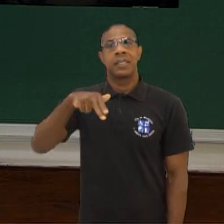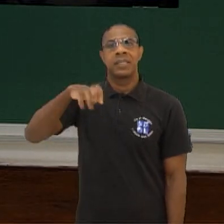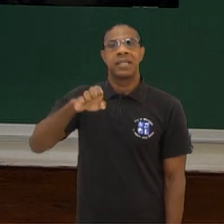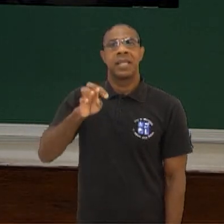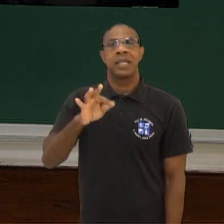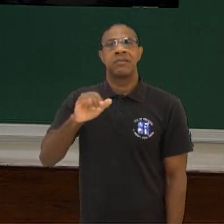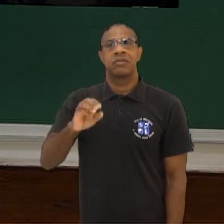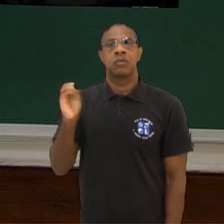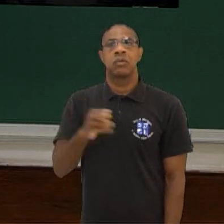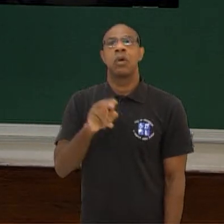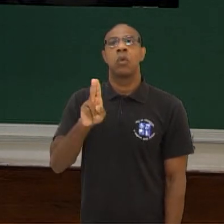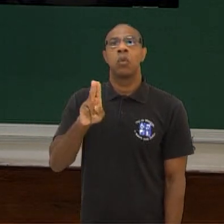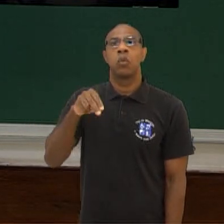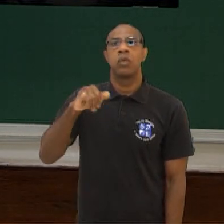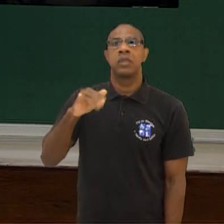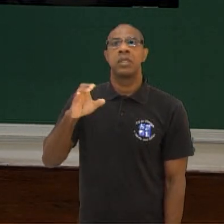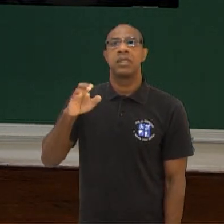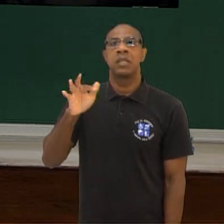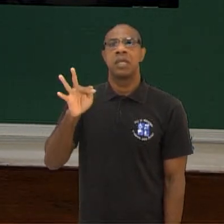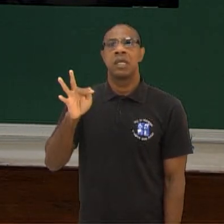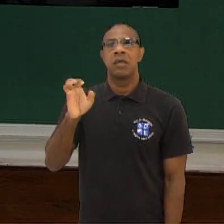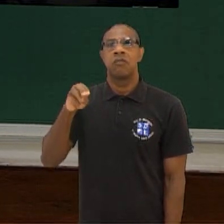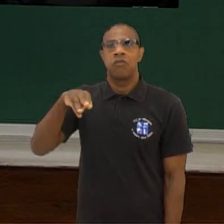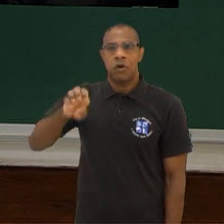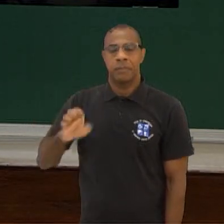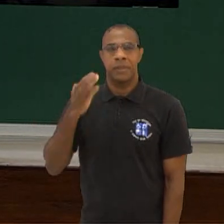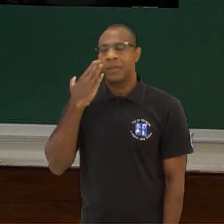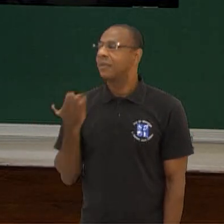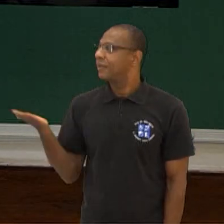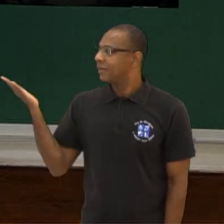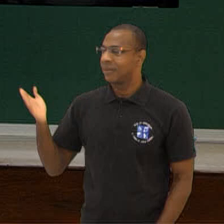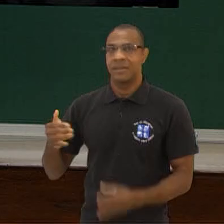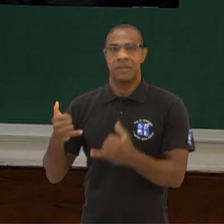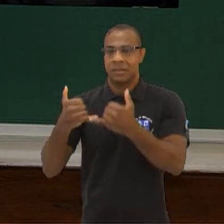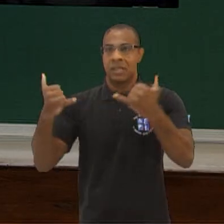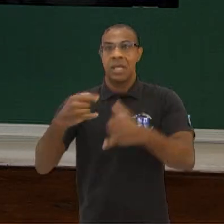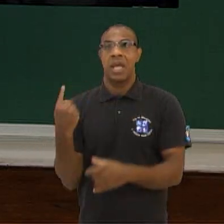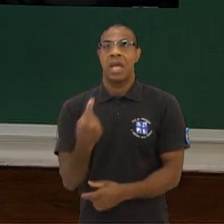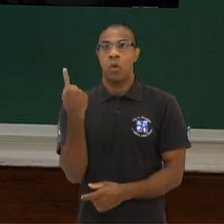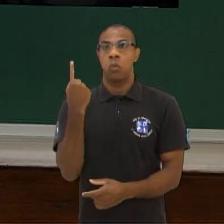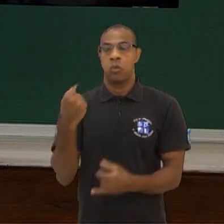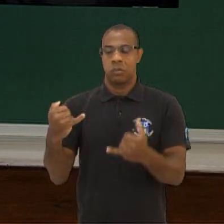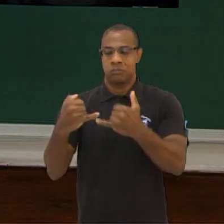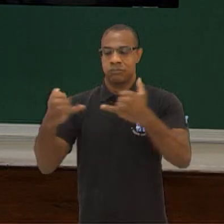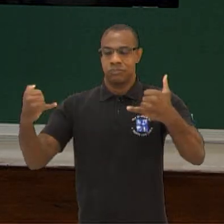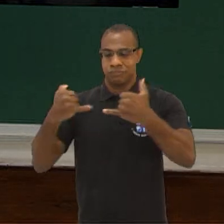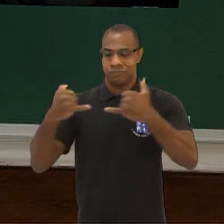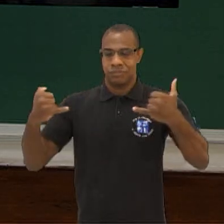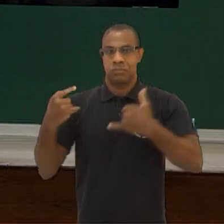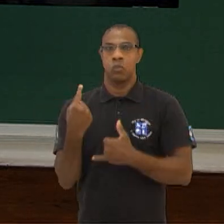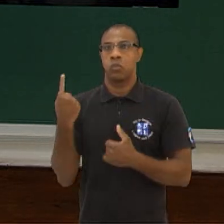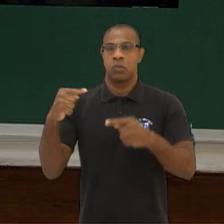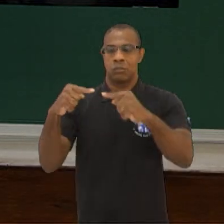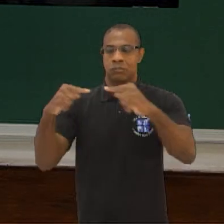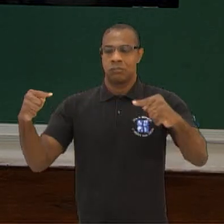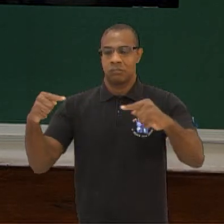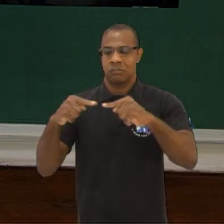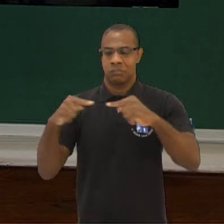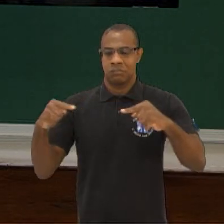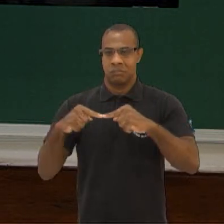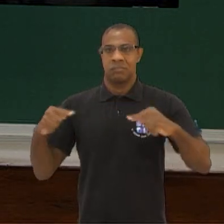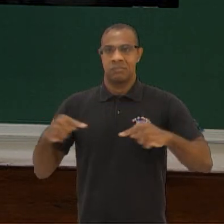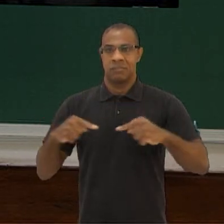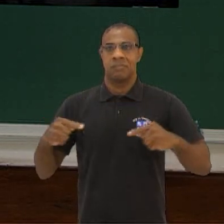linhas paralelas de campo magnético se chama uniforme. Você pode ter essas linhas de campo